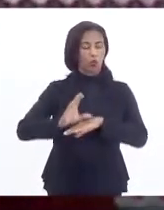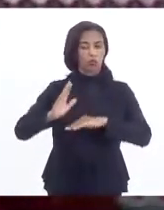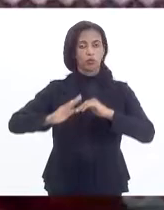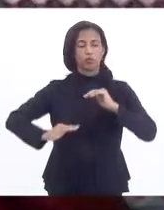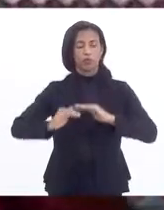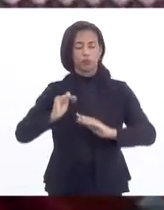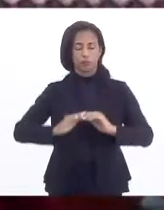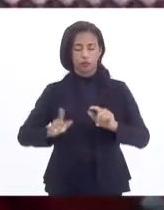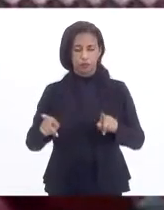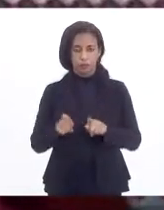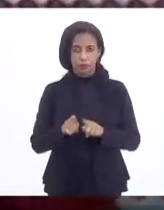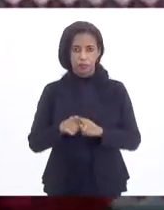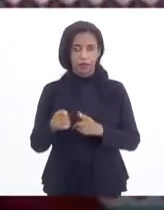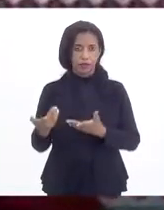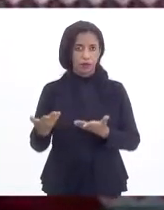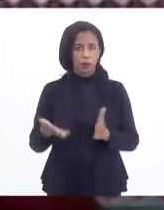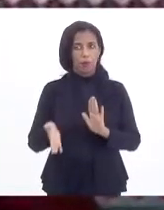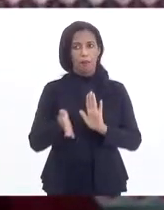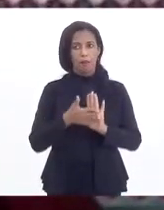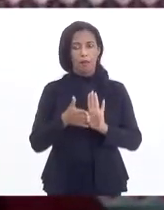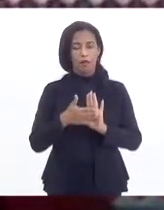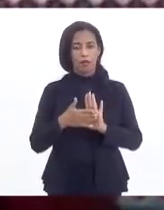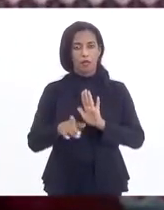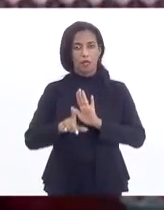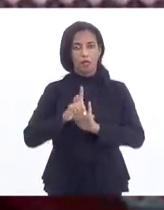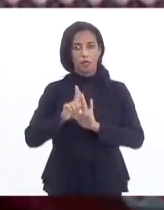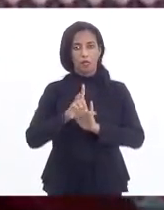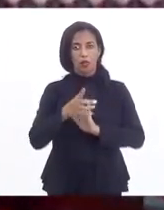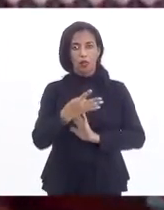profissionais. Isso posto, me parece, o projeto de lei